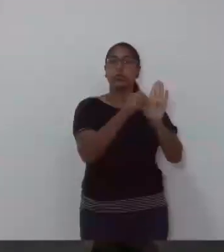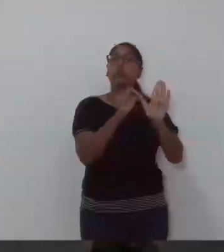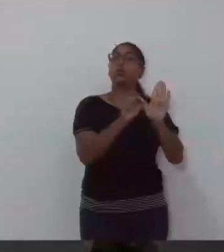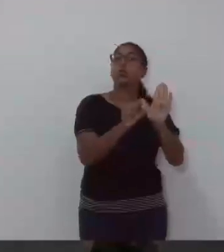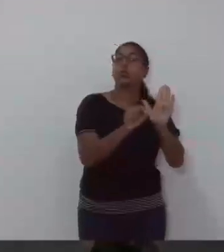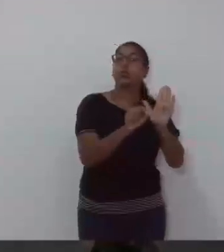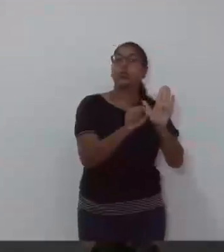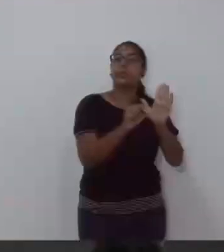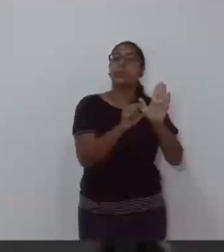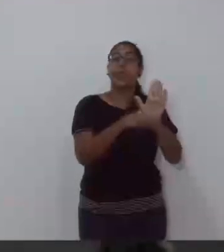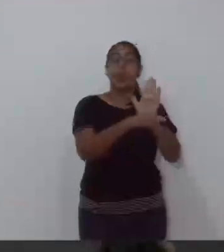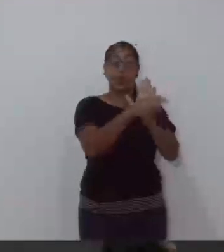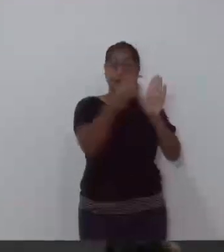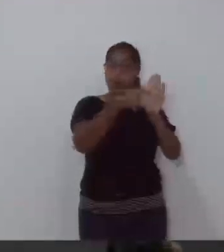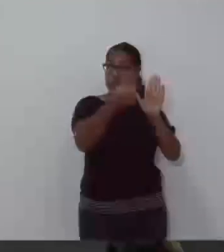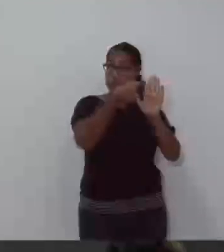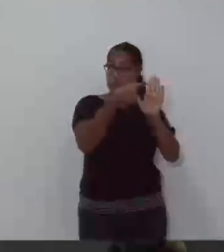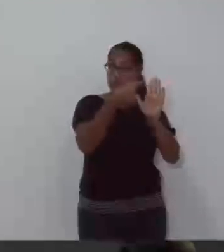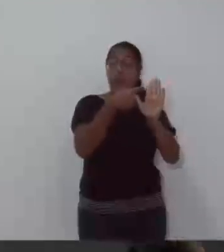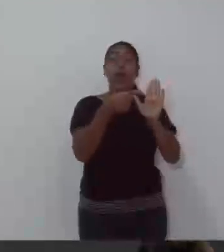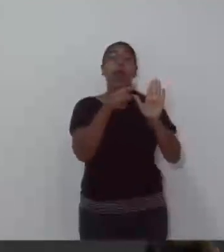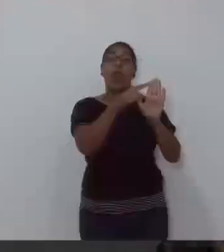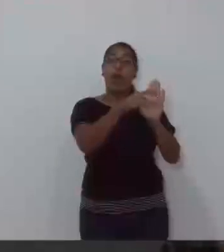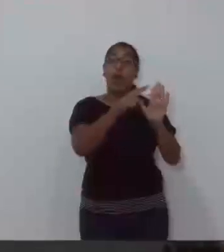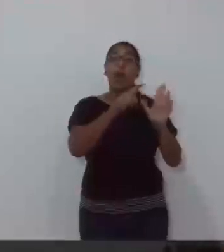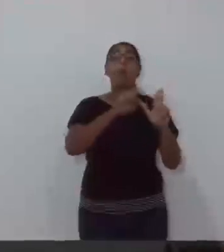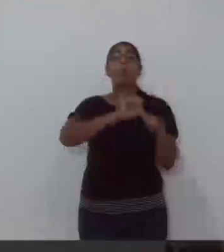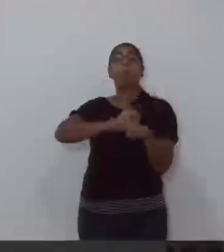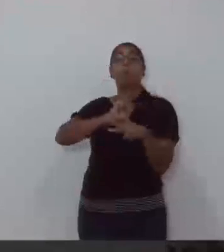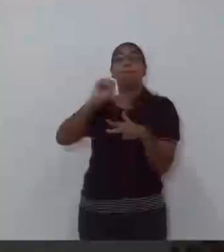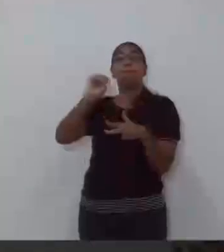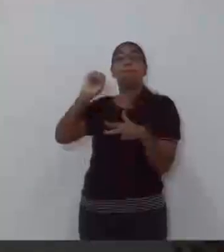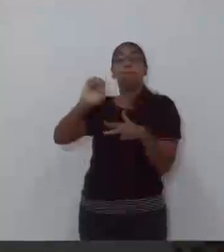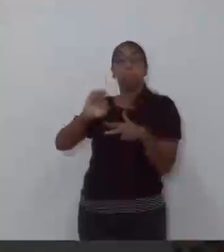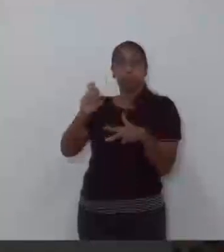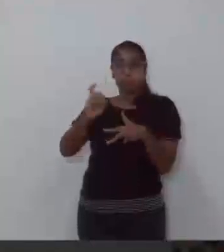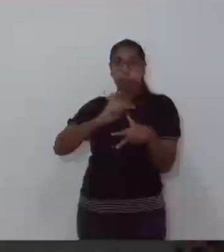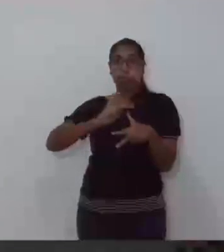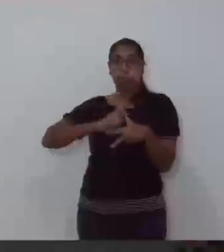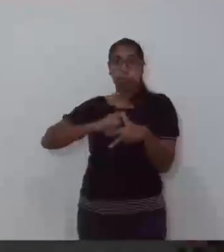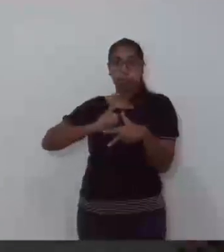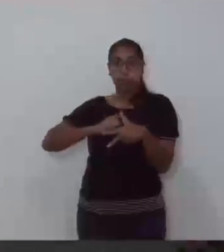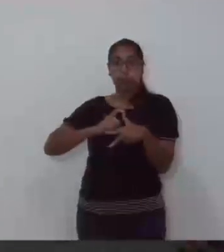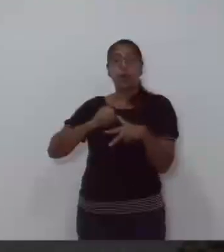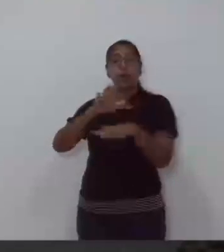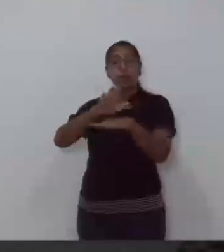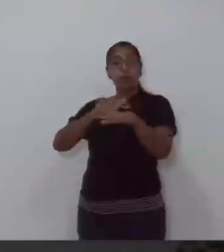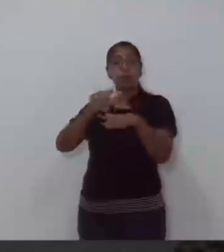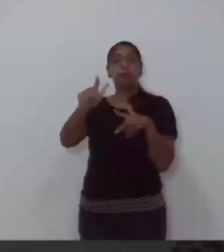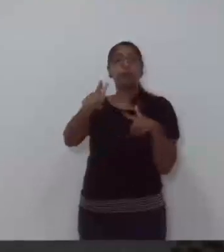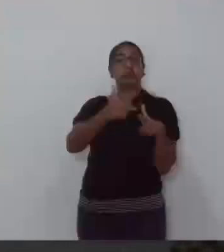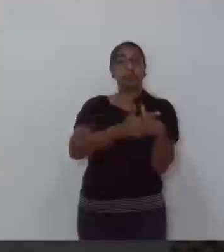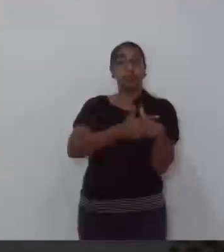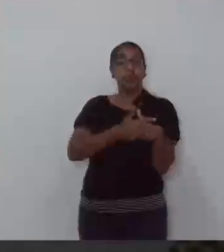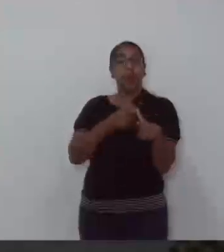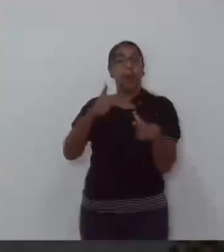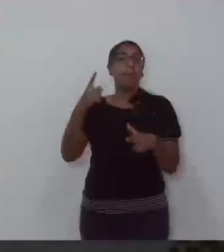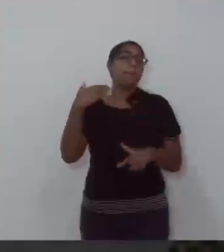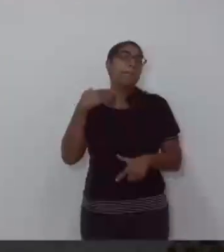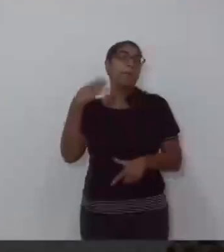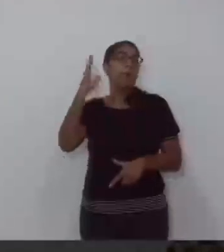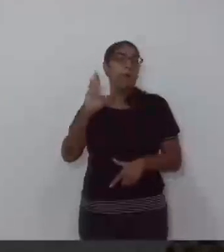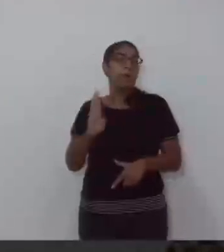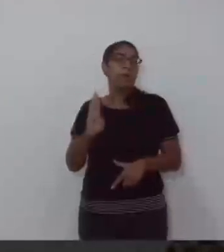seguinte redação. Artigo 1º. Fica o Poder Executivo autorizado a contratar operação de crédito junto ao Banco do